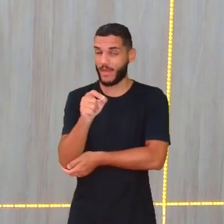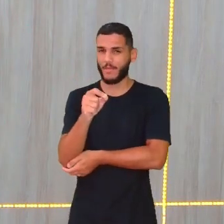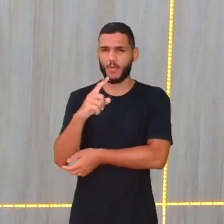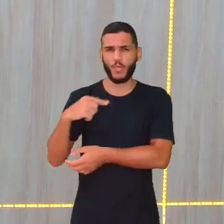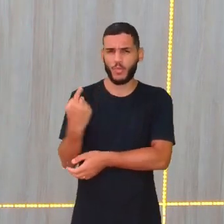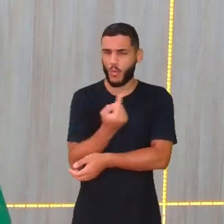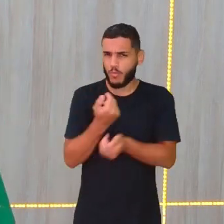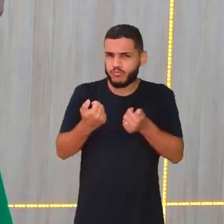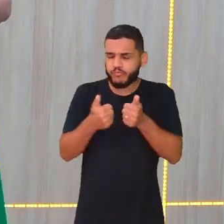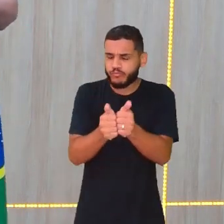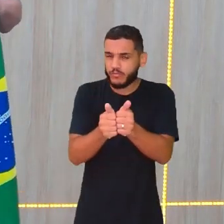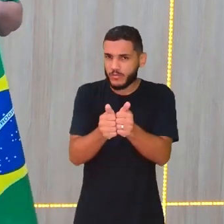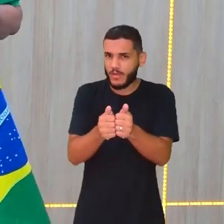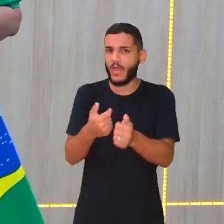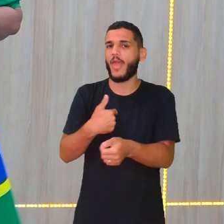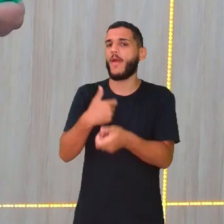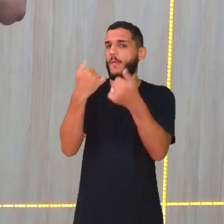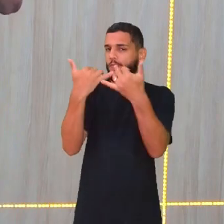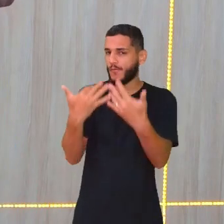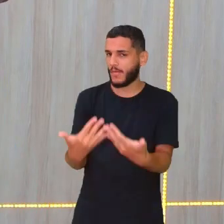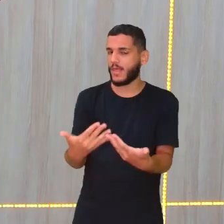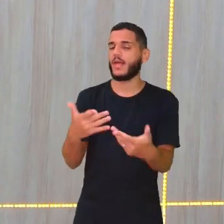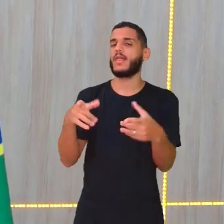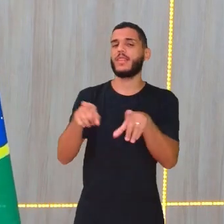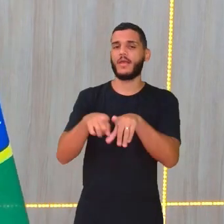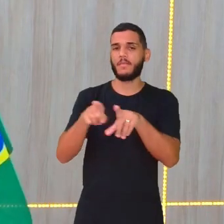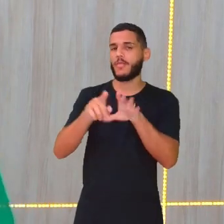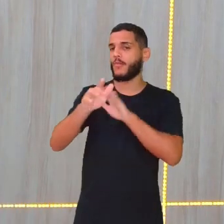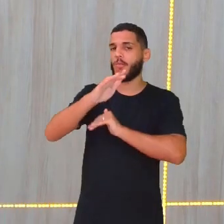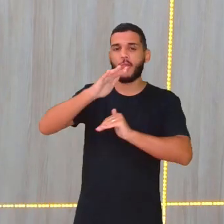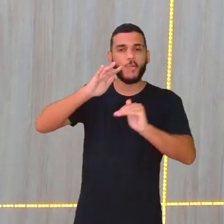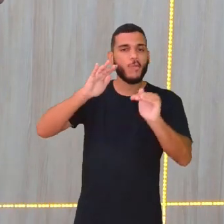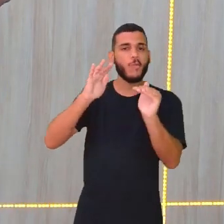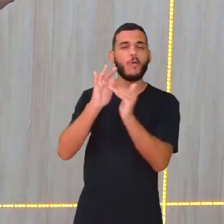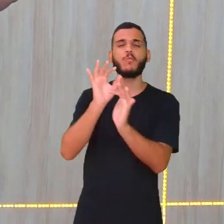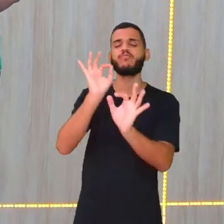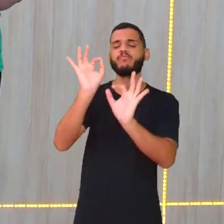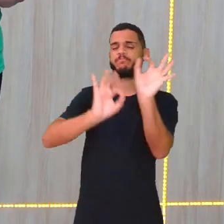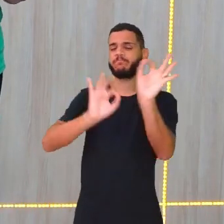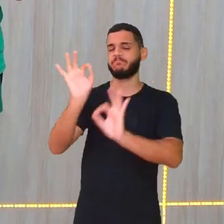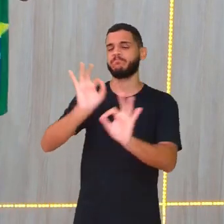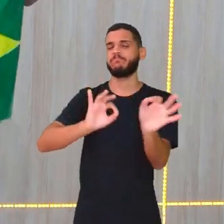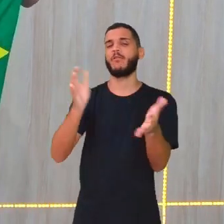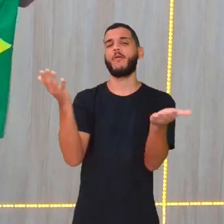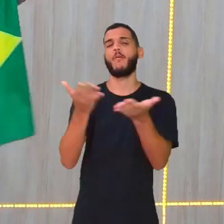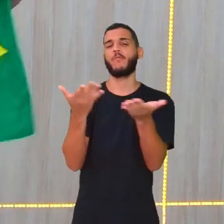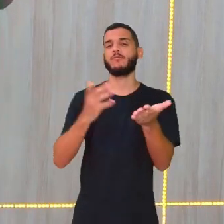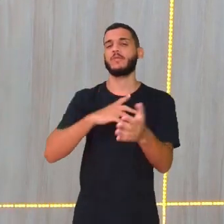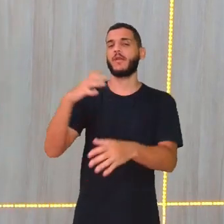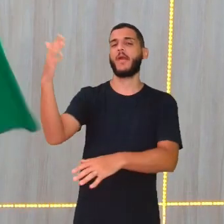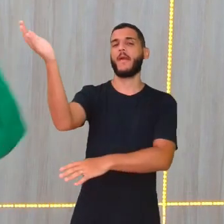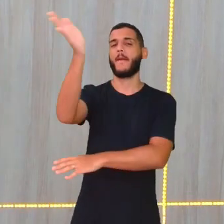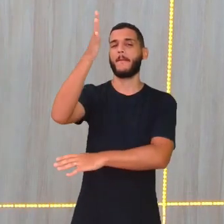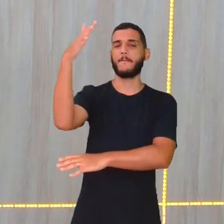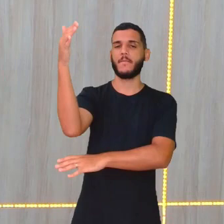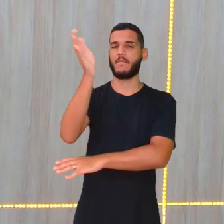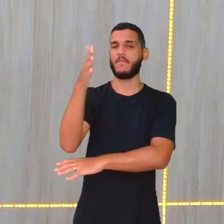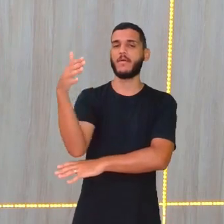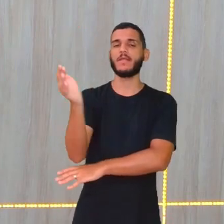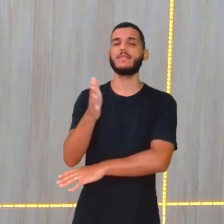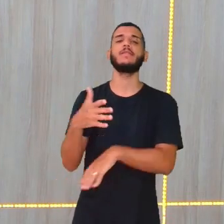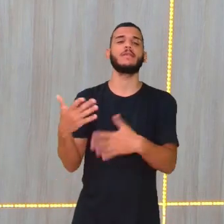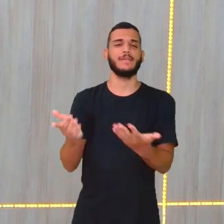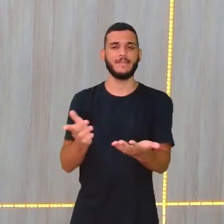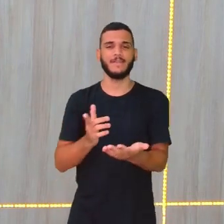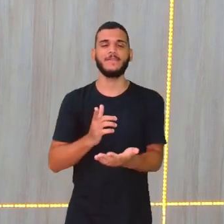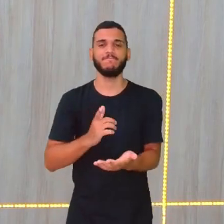juntos, né? Daqui a pouco eu vou falar a respeito de toda essa arrumação de hoje, essa bandeira aqui tremulando